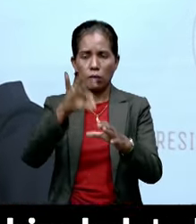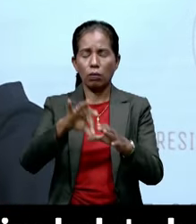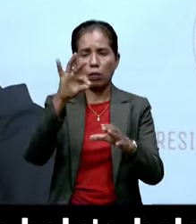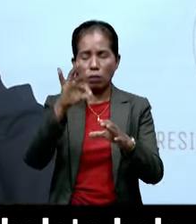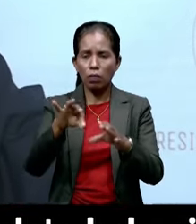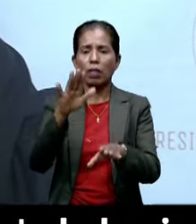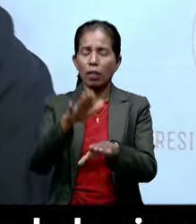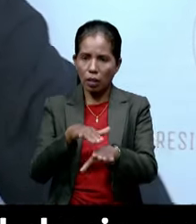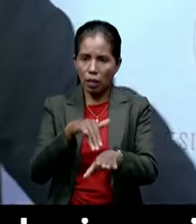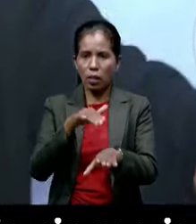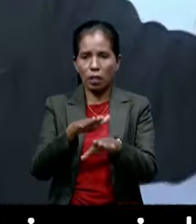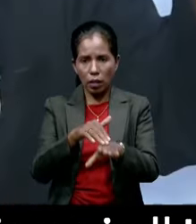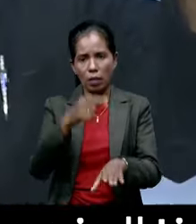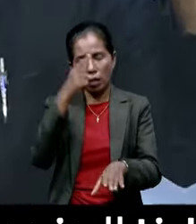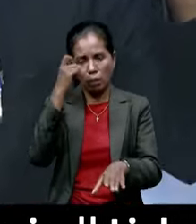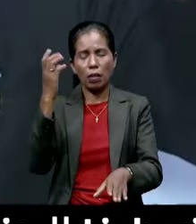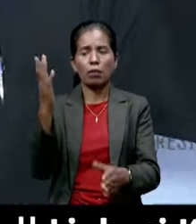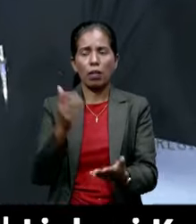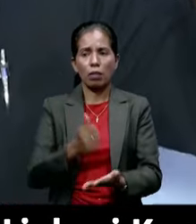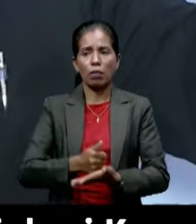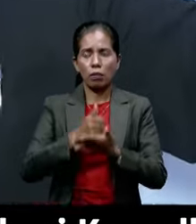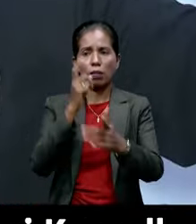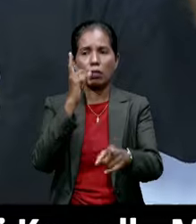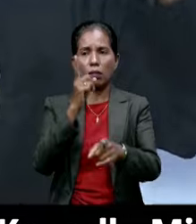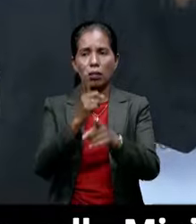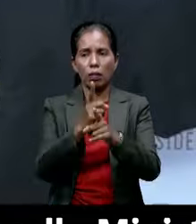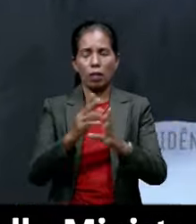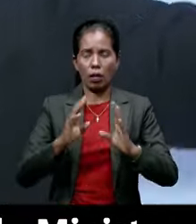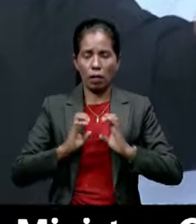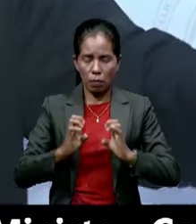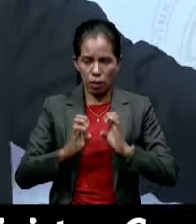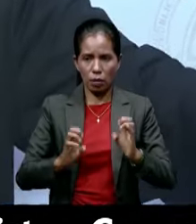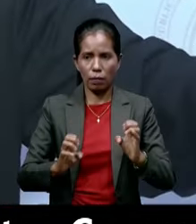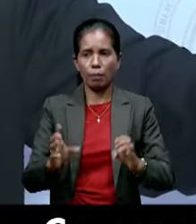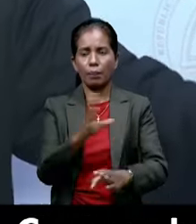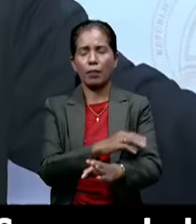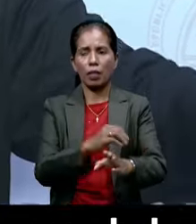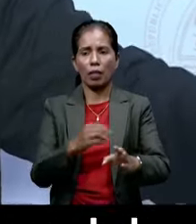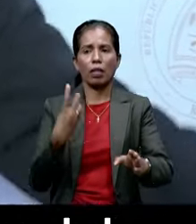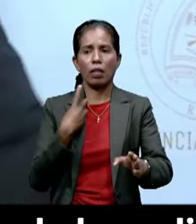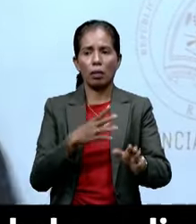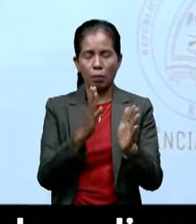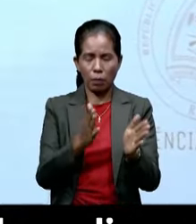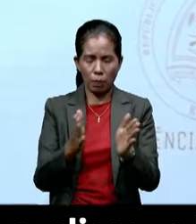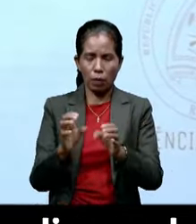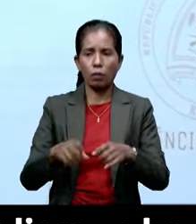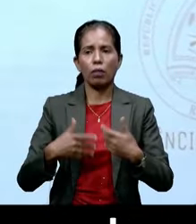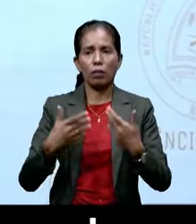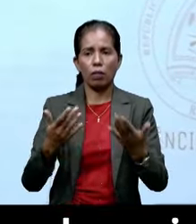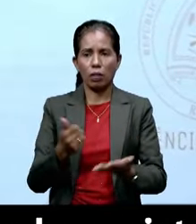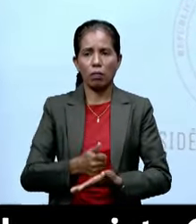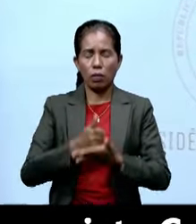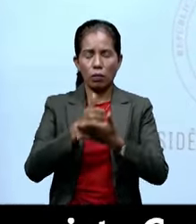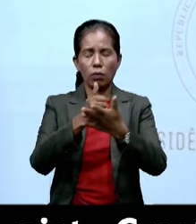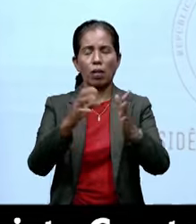também a tu atende lolosne atende ia emergência de nem nebe nessa nebe a preparar ela o inusá mas a tu atende